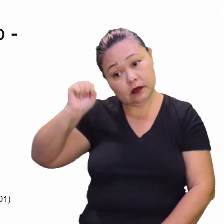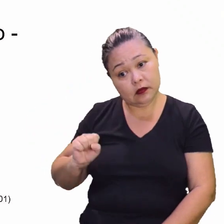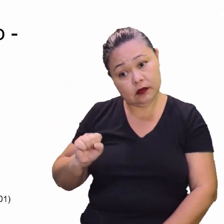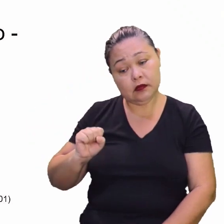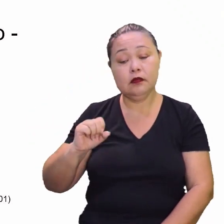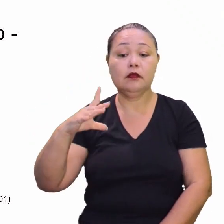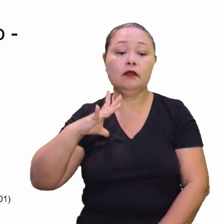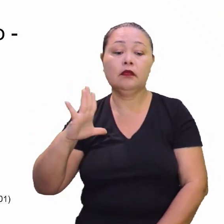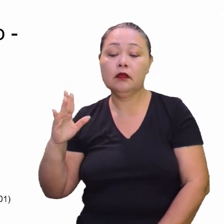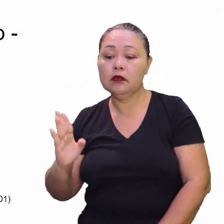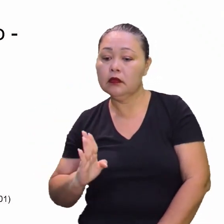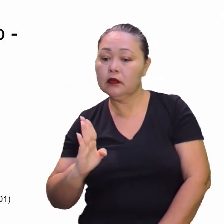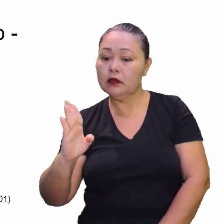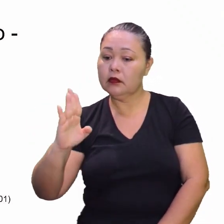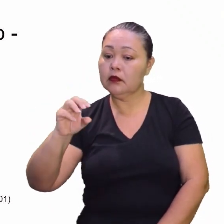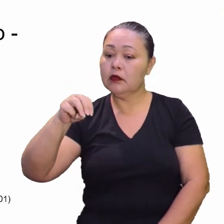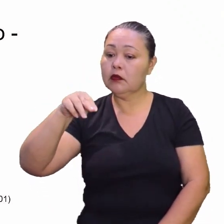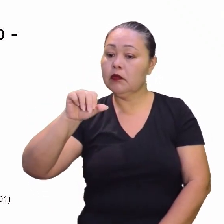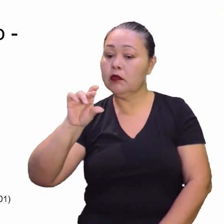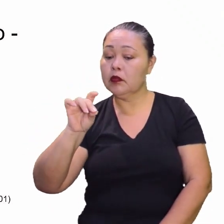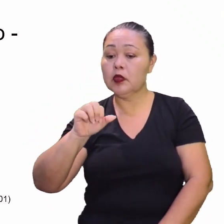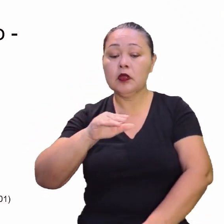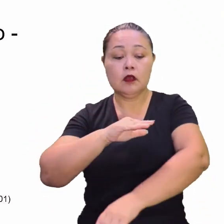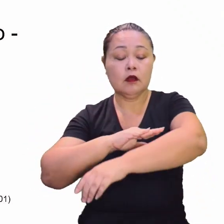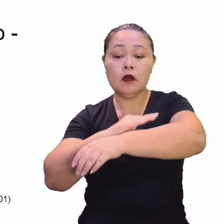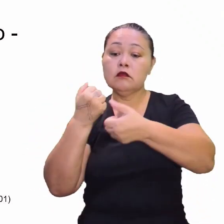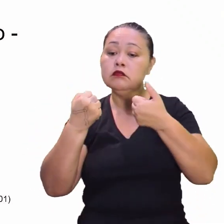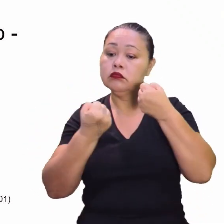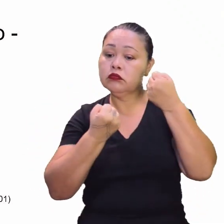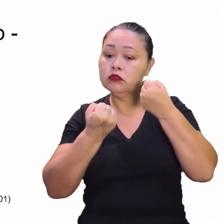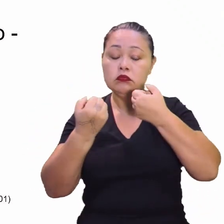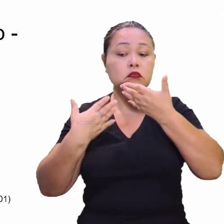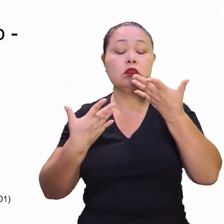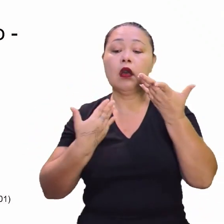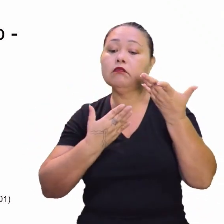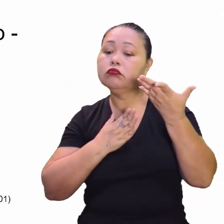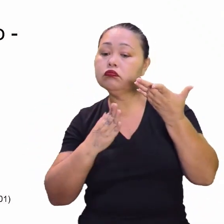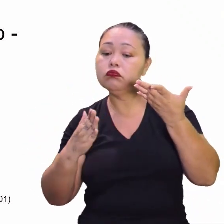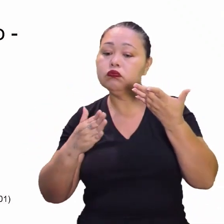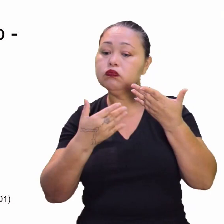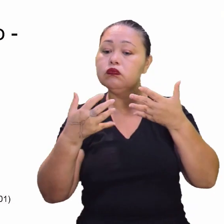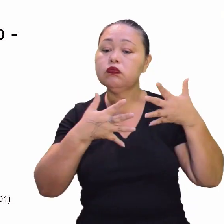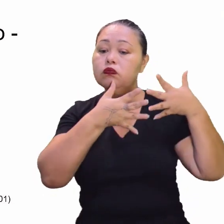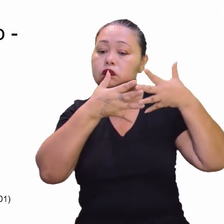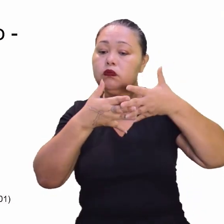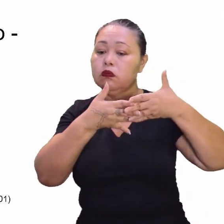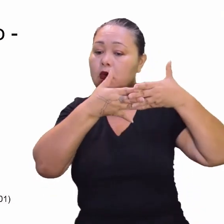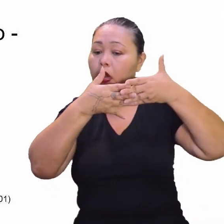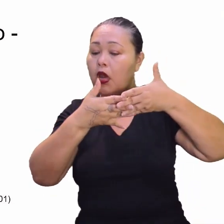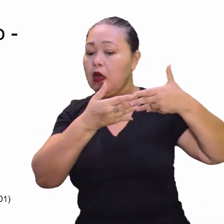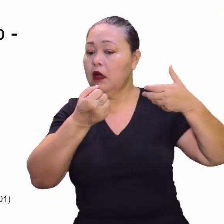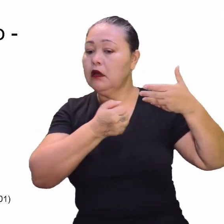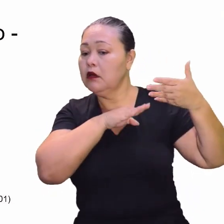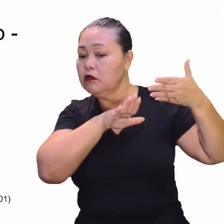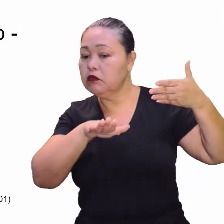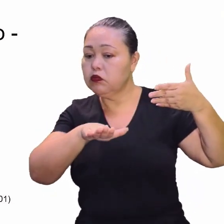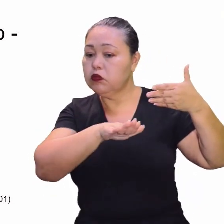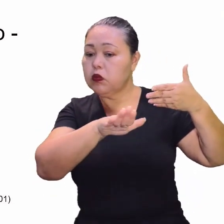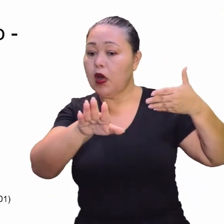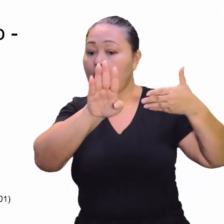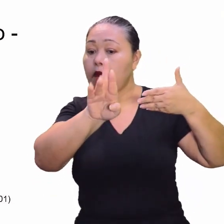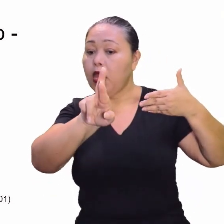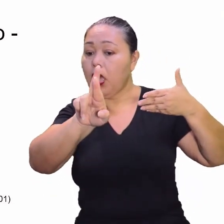Sul. Adentra pelo modal rodoviário. Muito bem. Aí os caminhões vêm pela